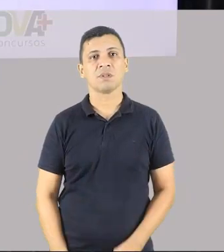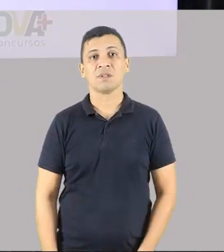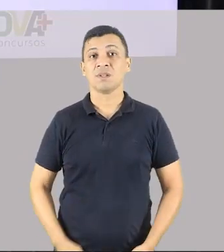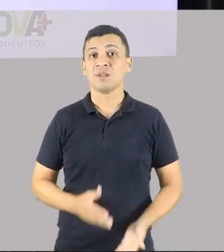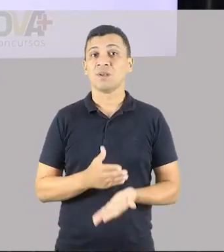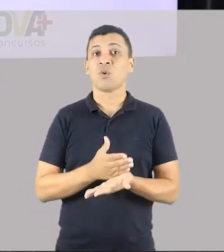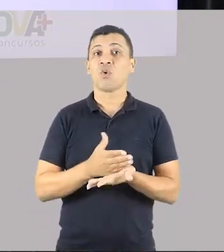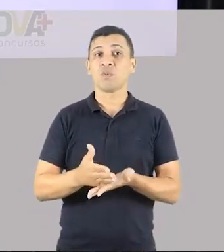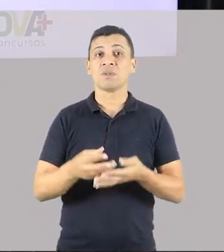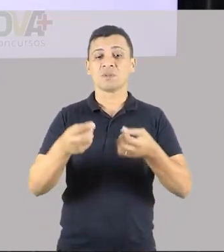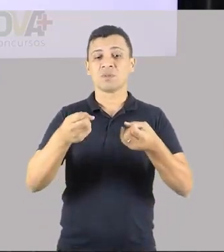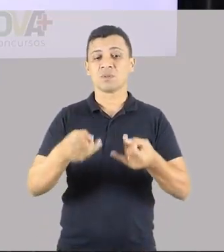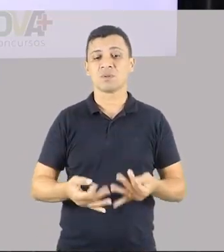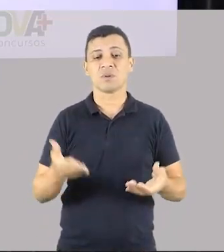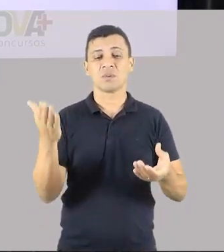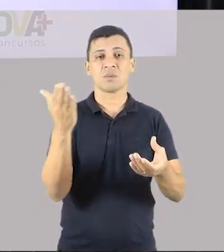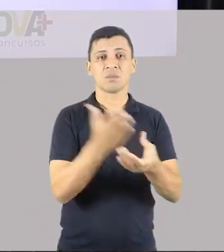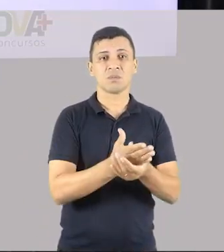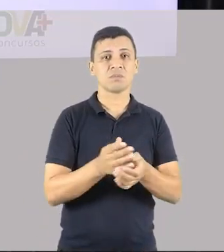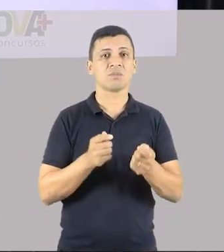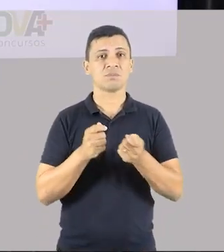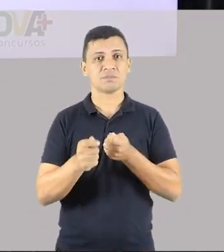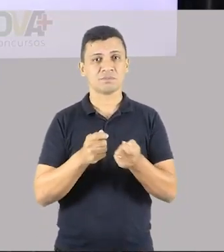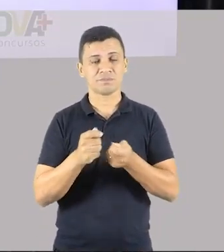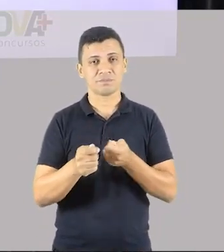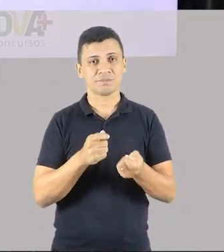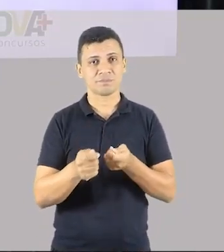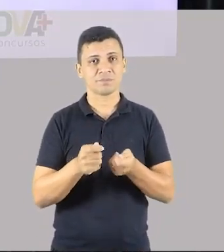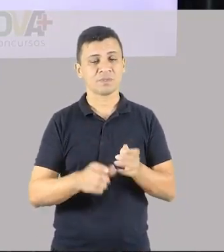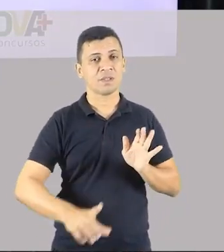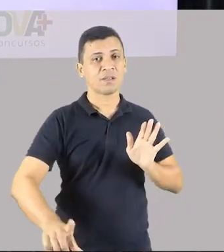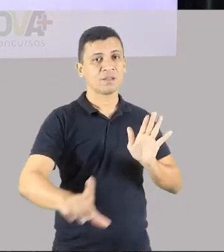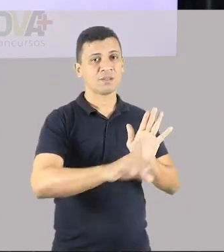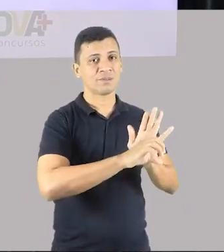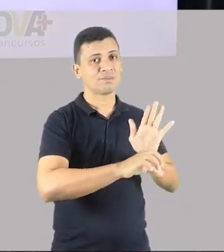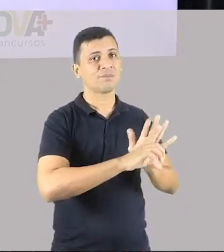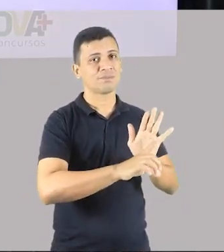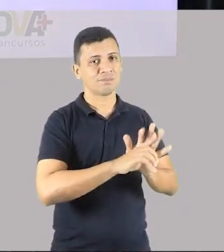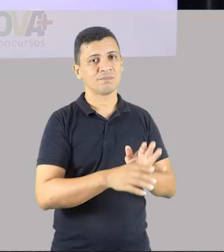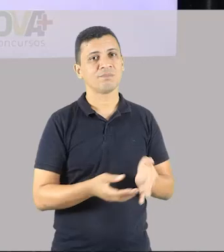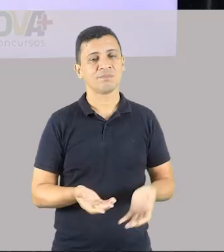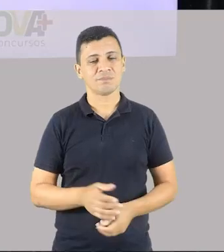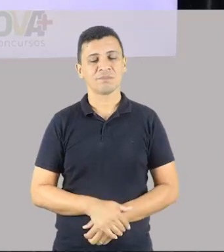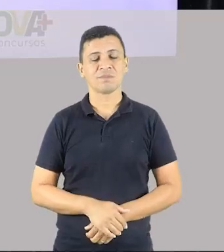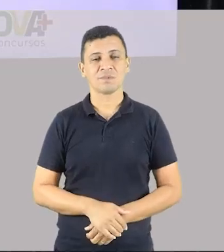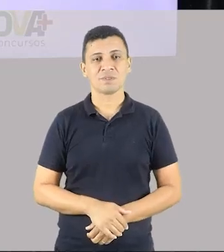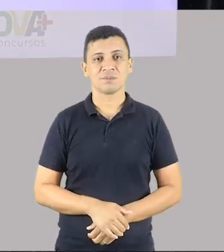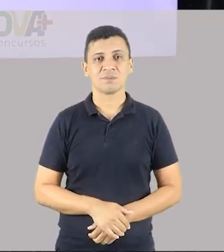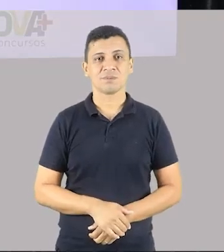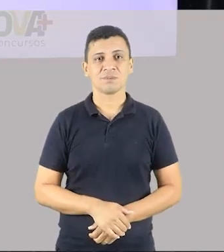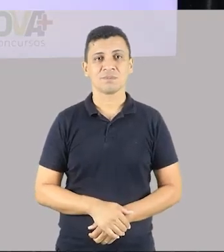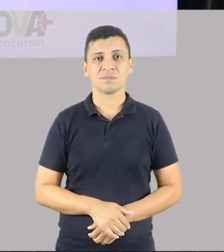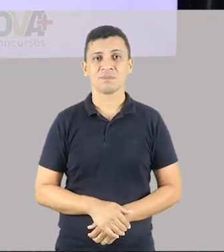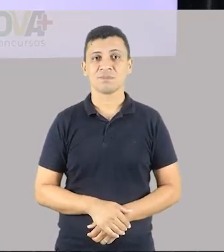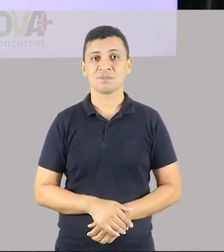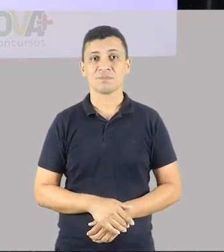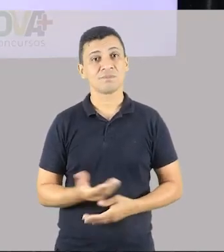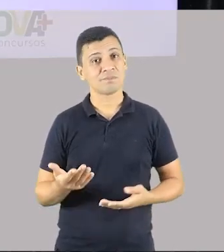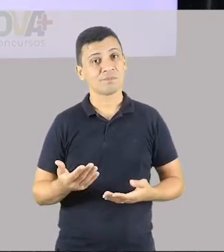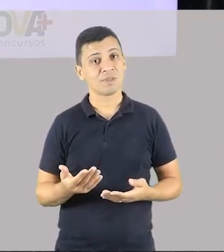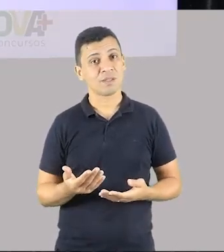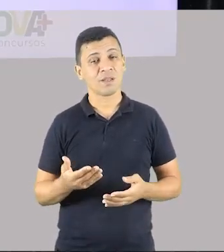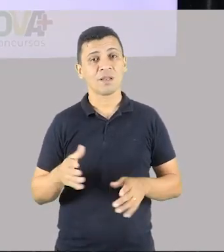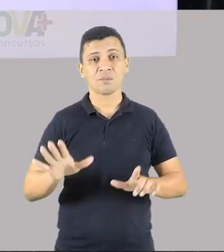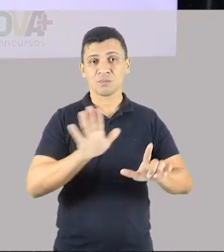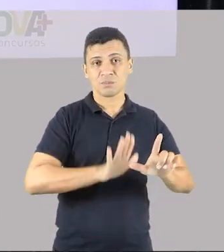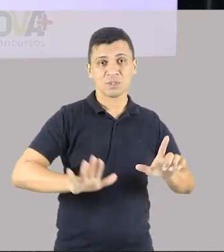nossa jornada no processo administrativo e sobre a lei de processo administrativo. Não deixe de seguir a